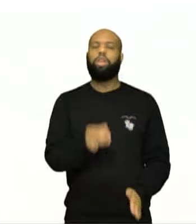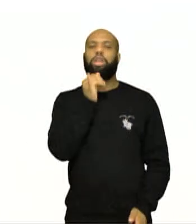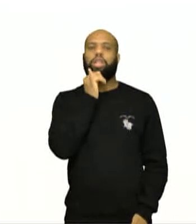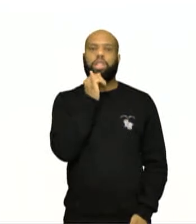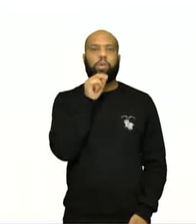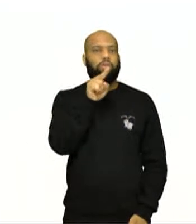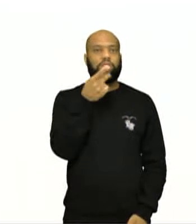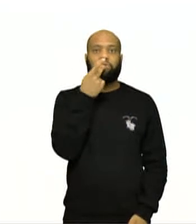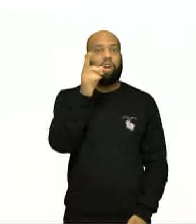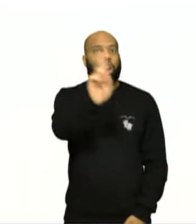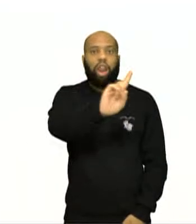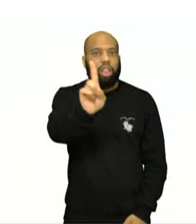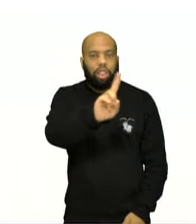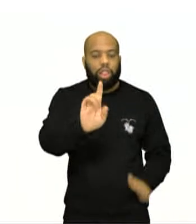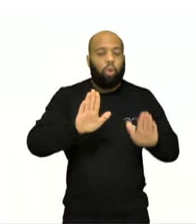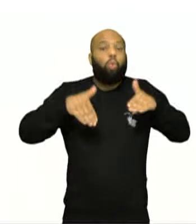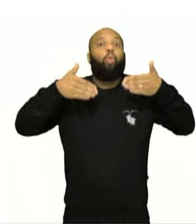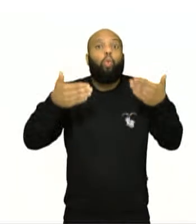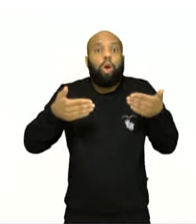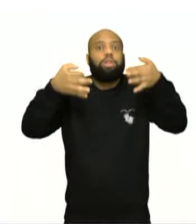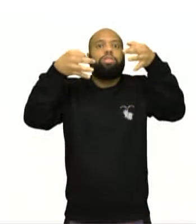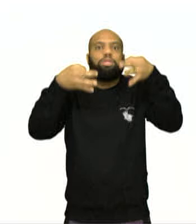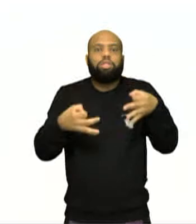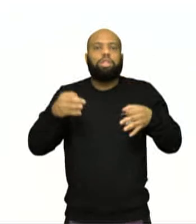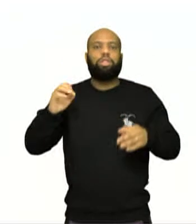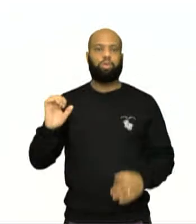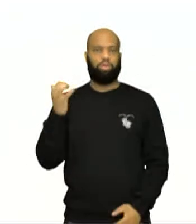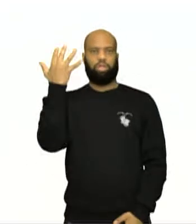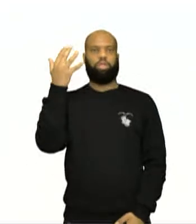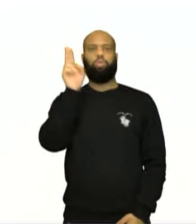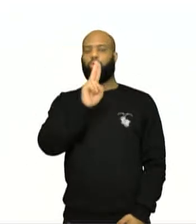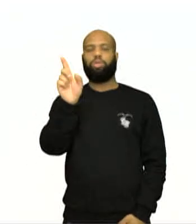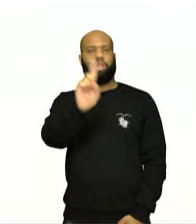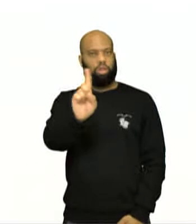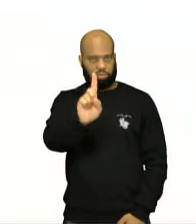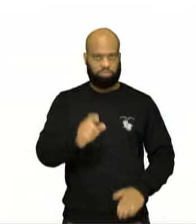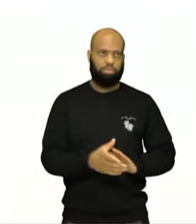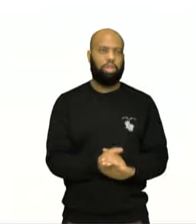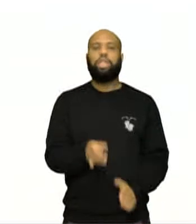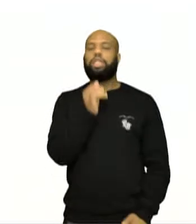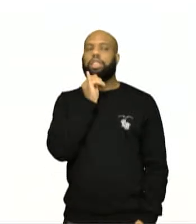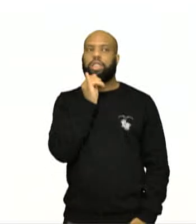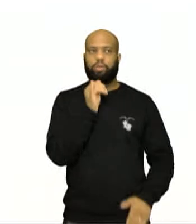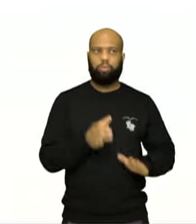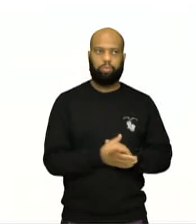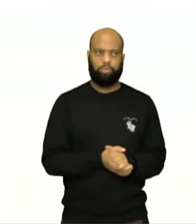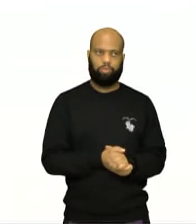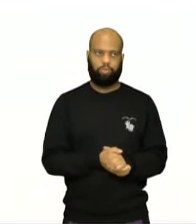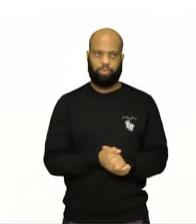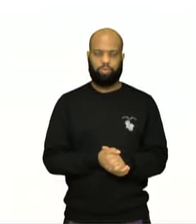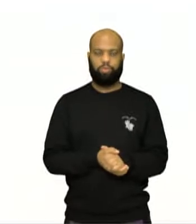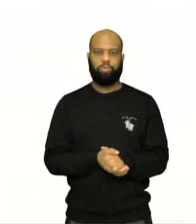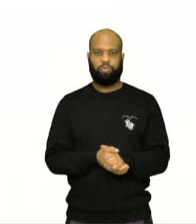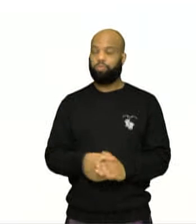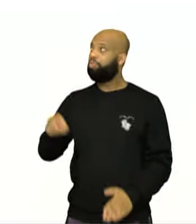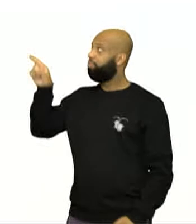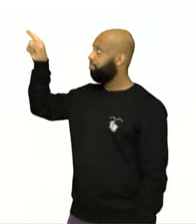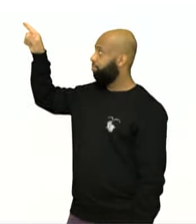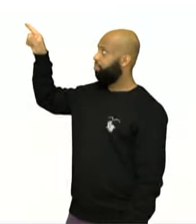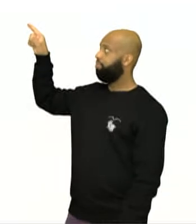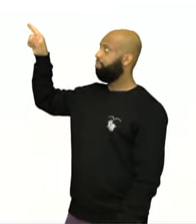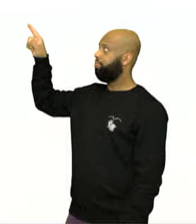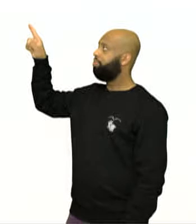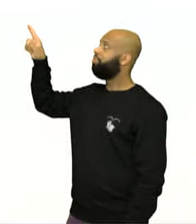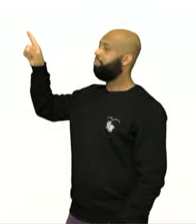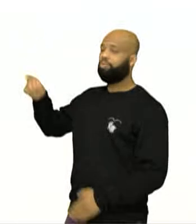não diz quando que a ação aconteceu, não utiliza expressões de tempo. Por exemplo, I have finished my homework,